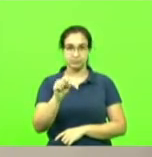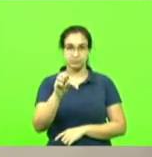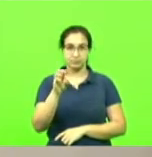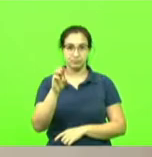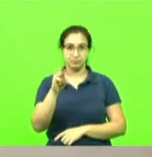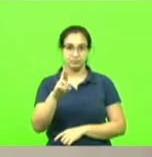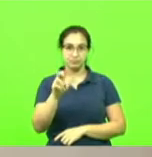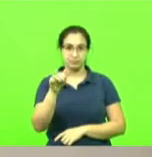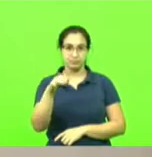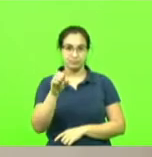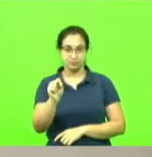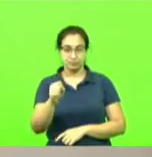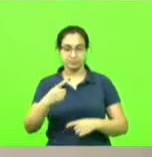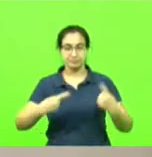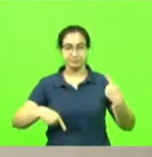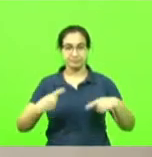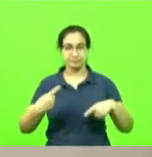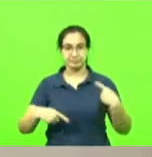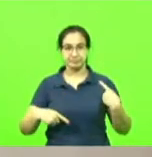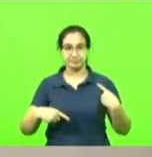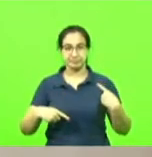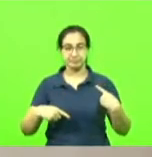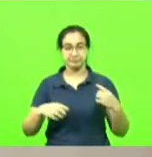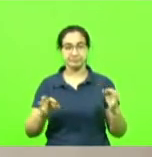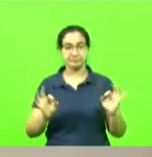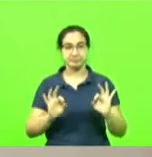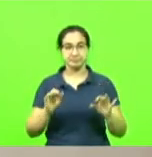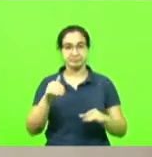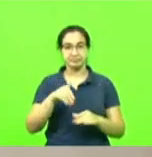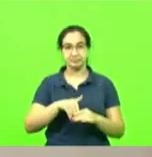Não havendo quem queira discutir, em votação.